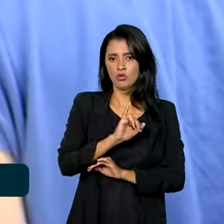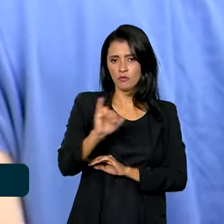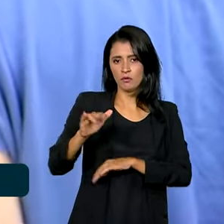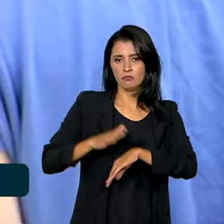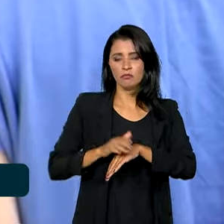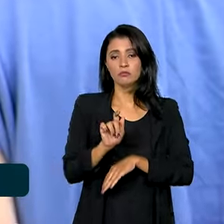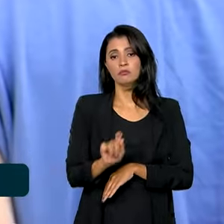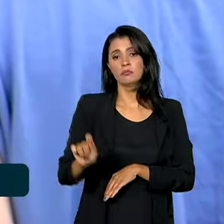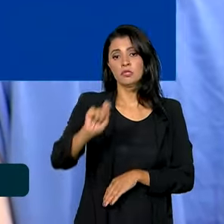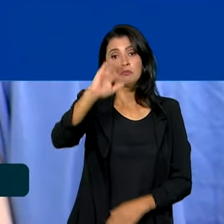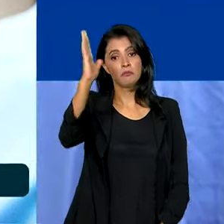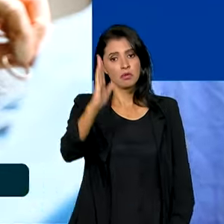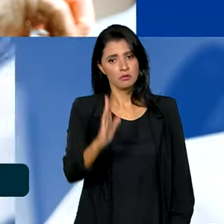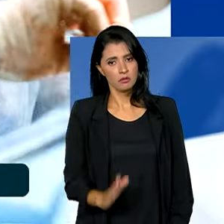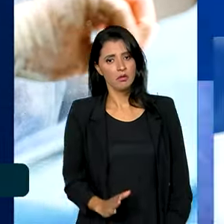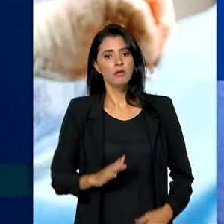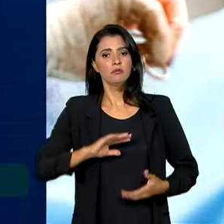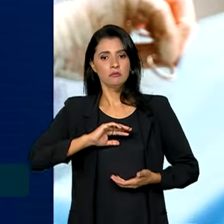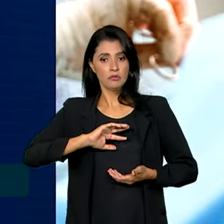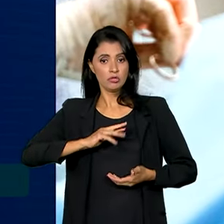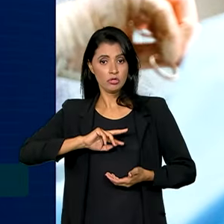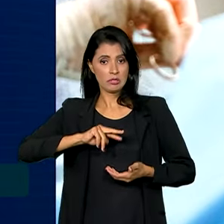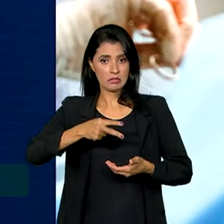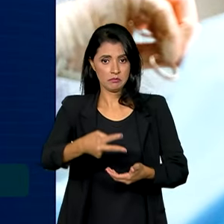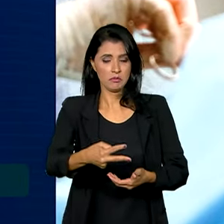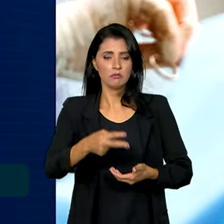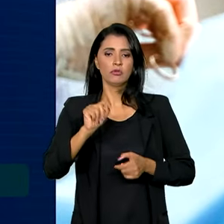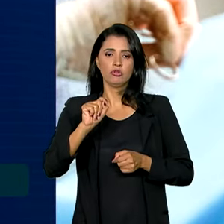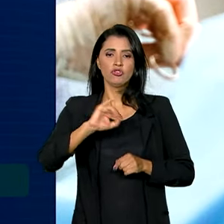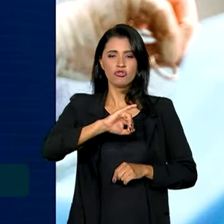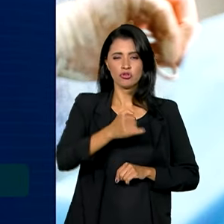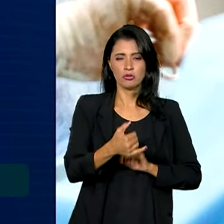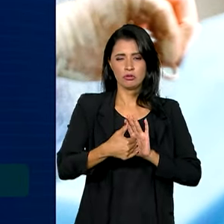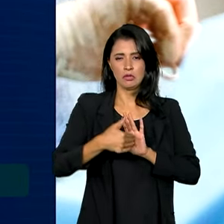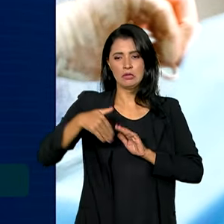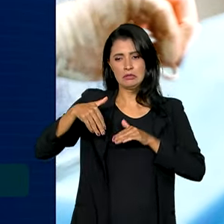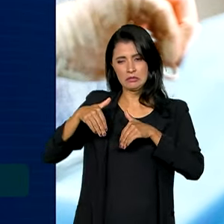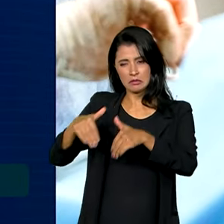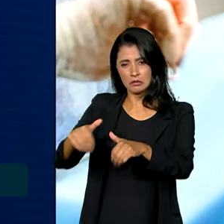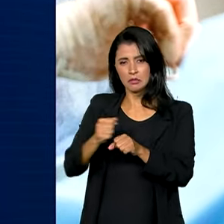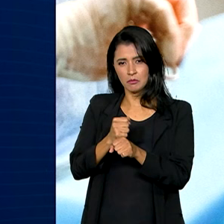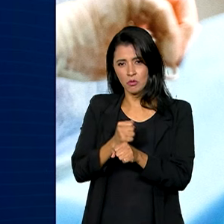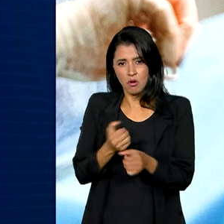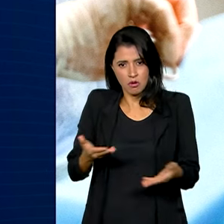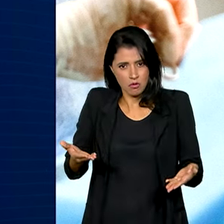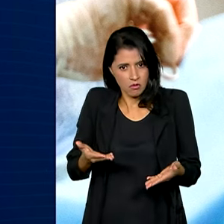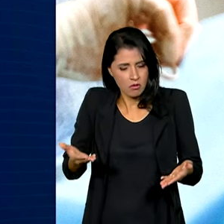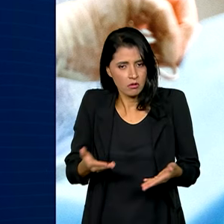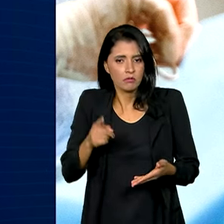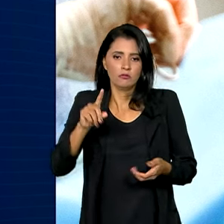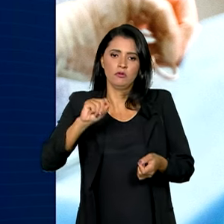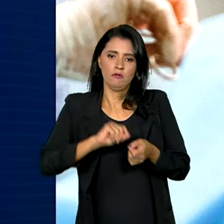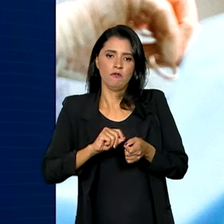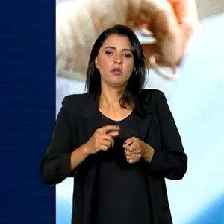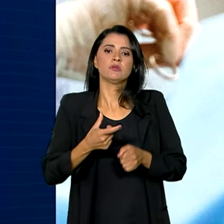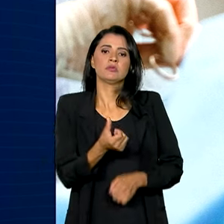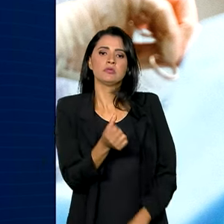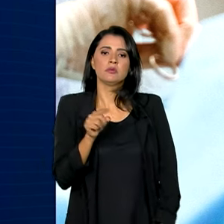pela Associação Brasileira de Transplante de Órgãos, de janeiro a setembro deste ano, foram realizados